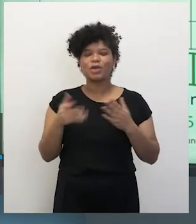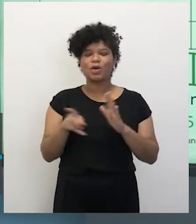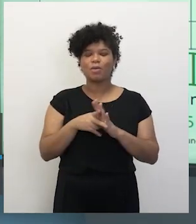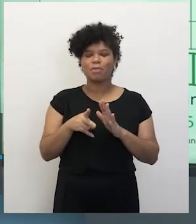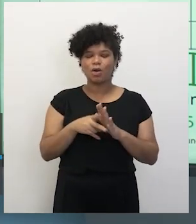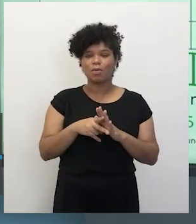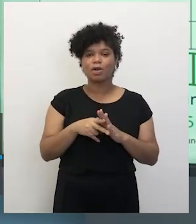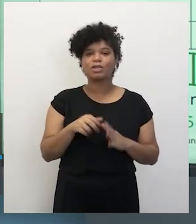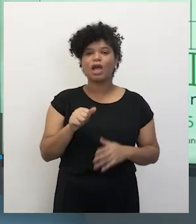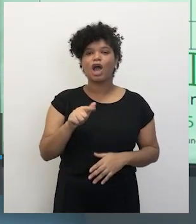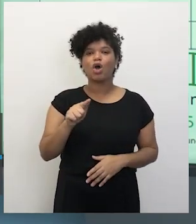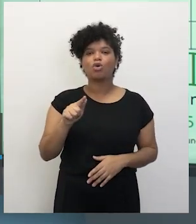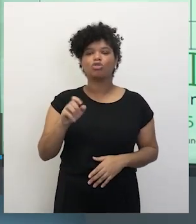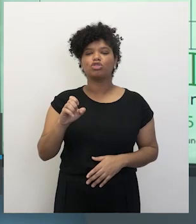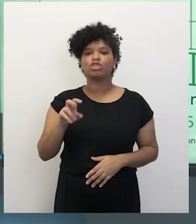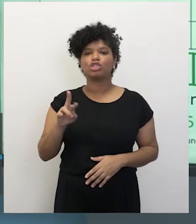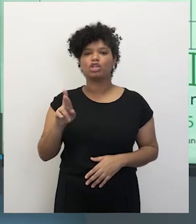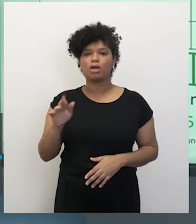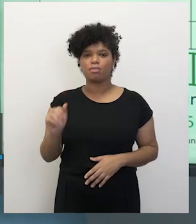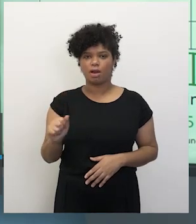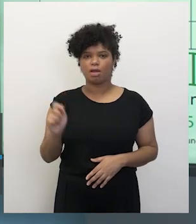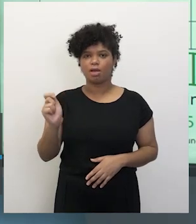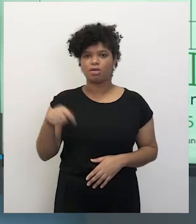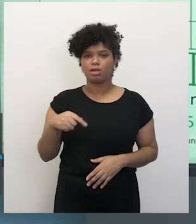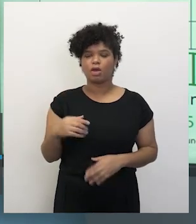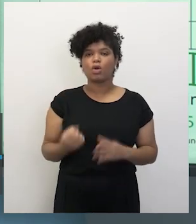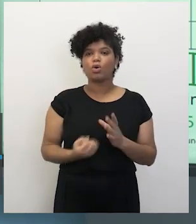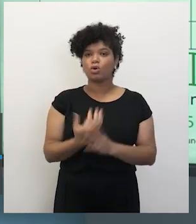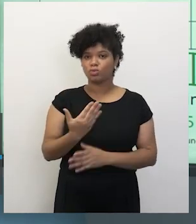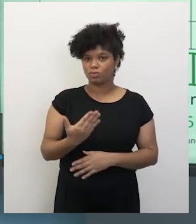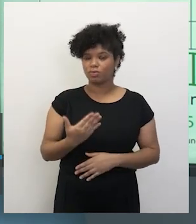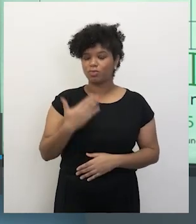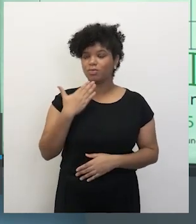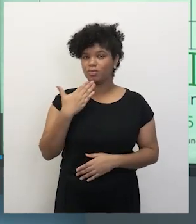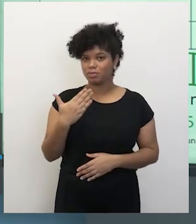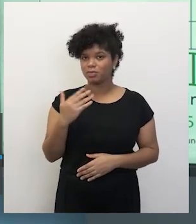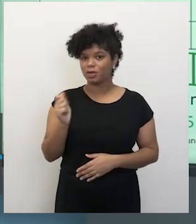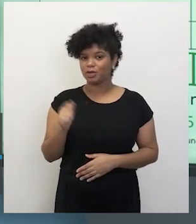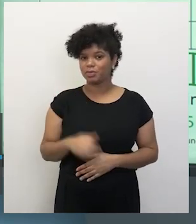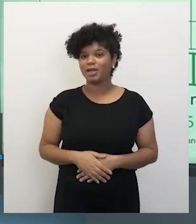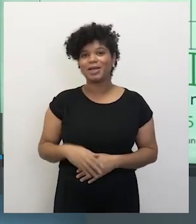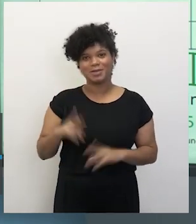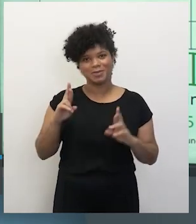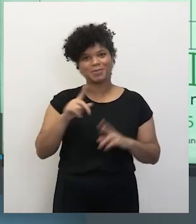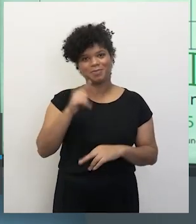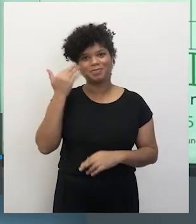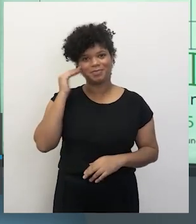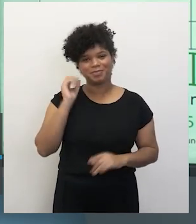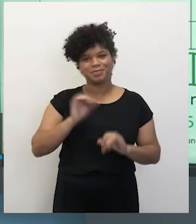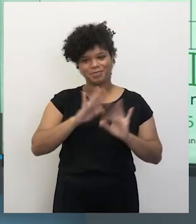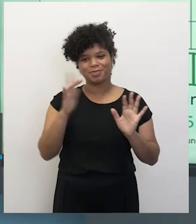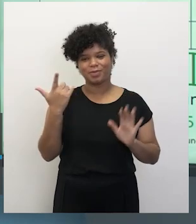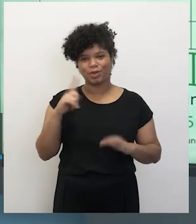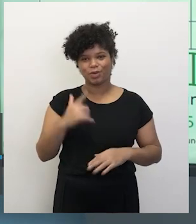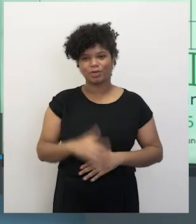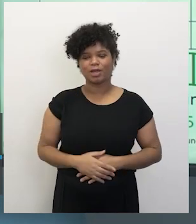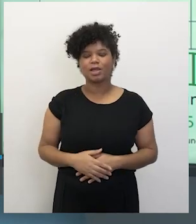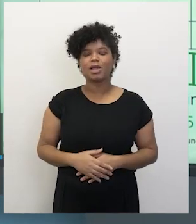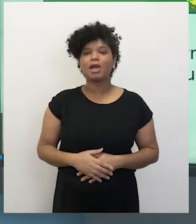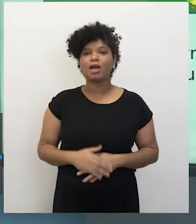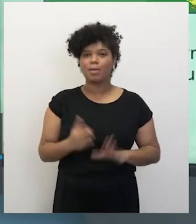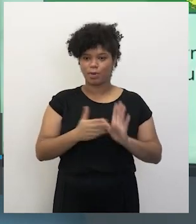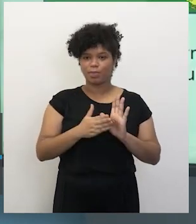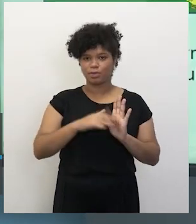para a construção do problema. Tudo bem? Espero que vocês tenham entendido, tá? E foi essa a proposta. Tudo